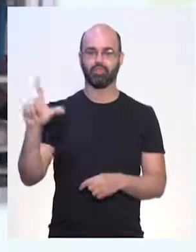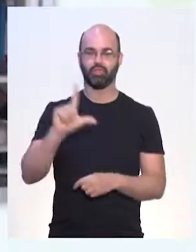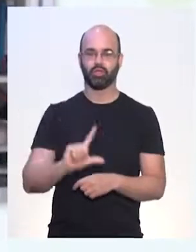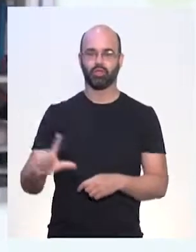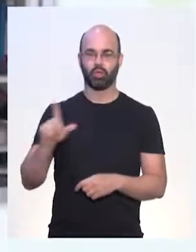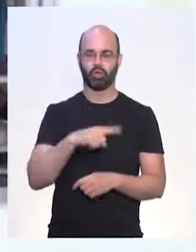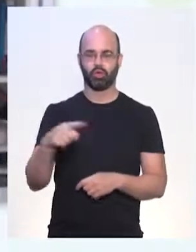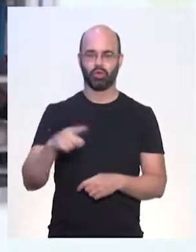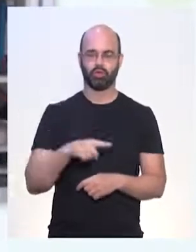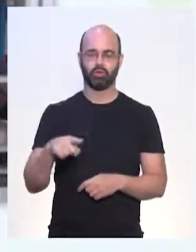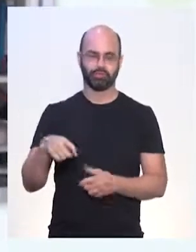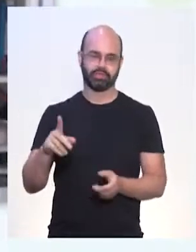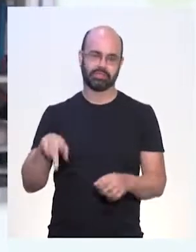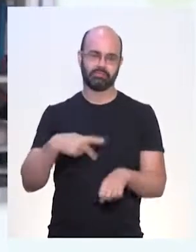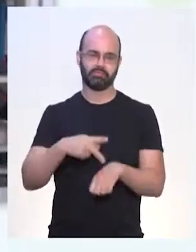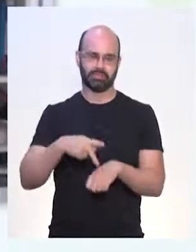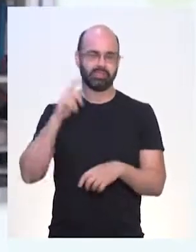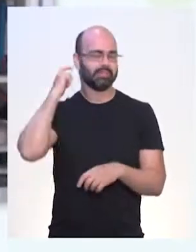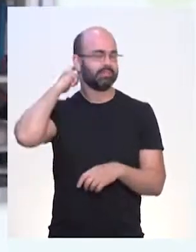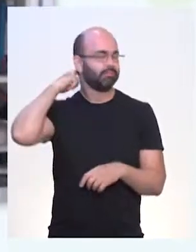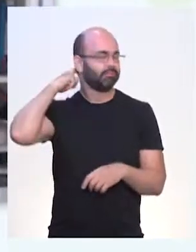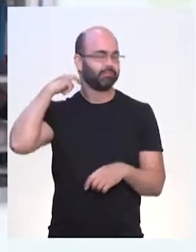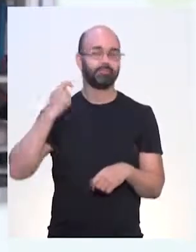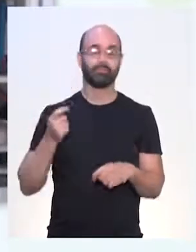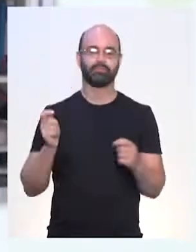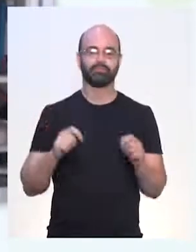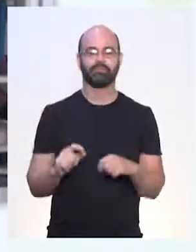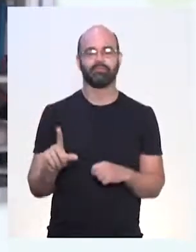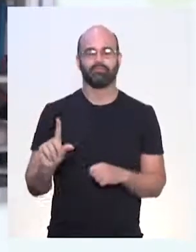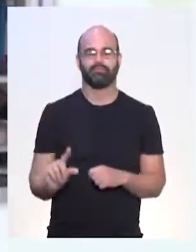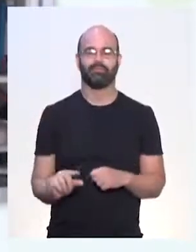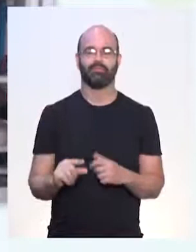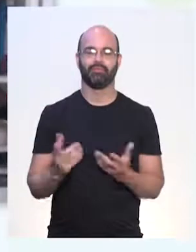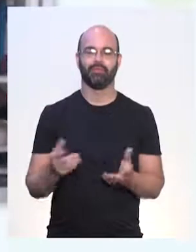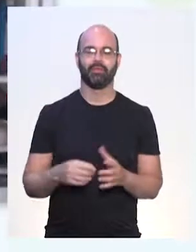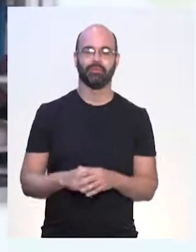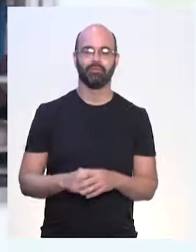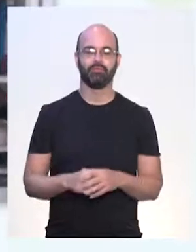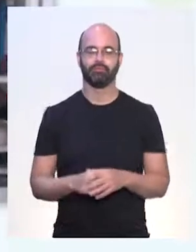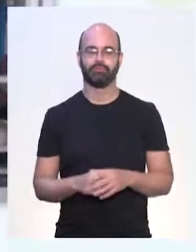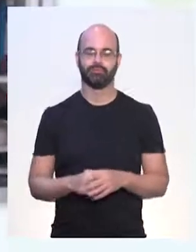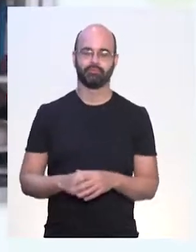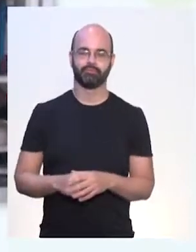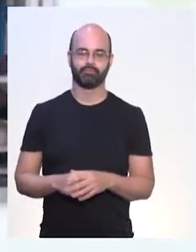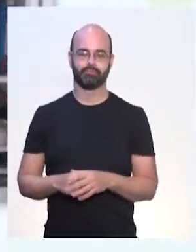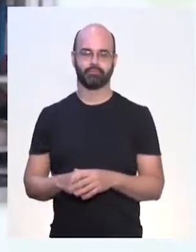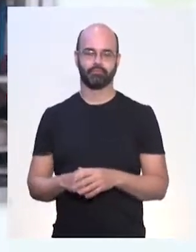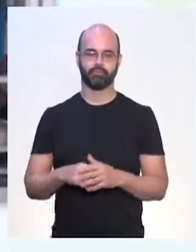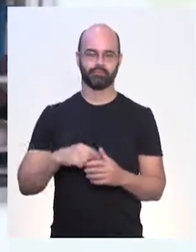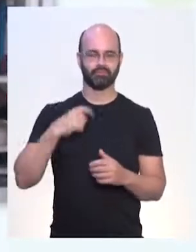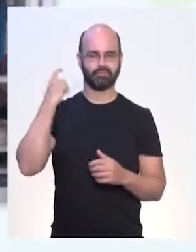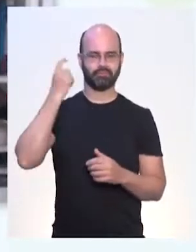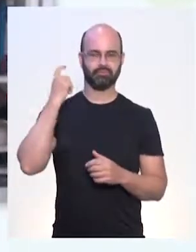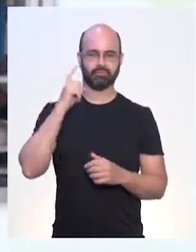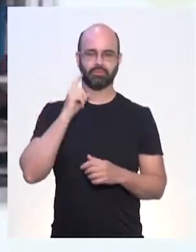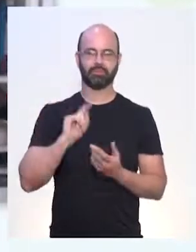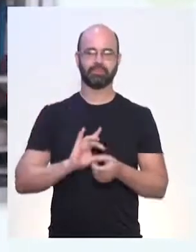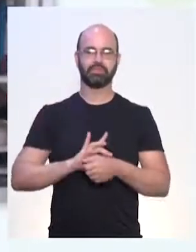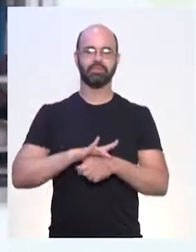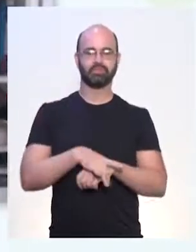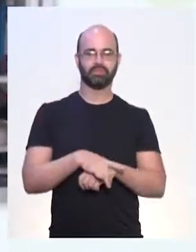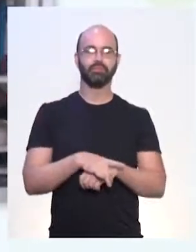uma capacidade bem menor. E isso, por sua vez, provoca muita preocupação com a questão da segurança